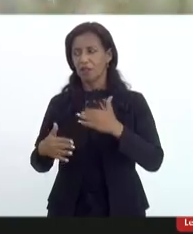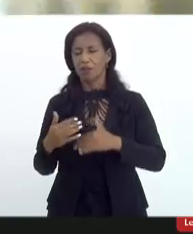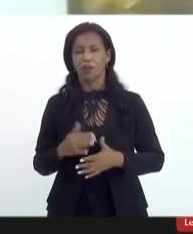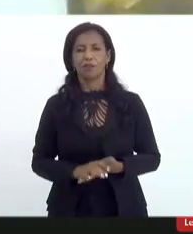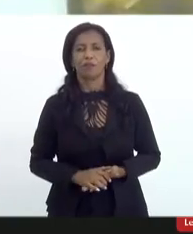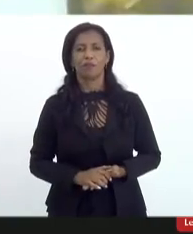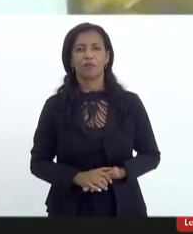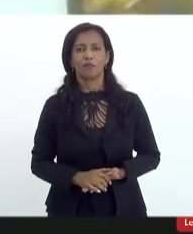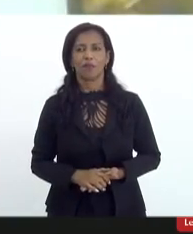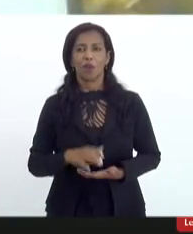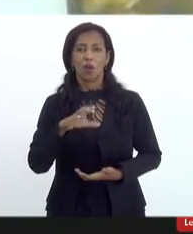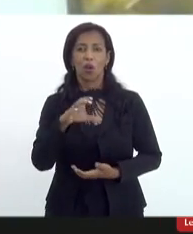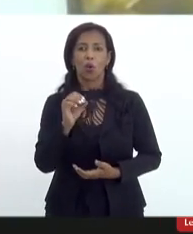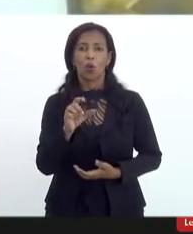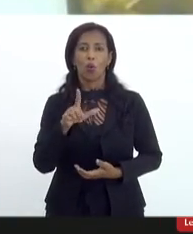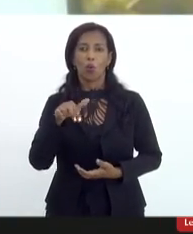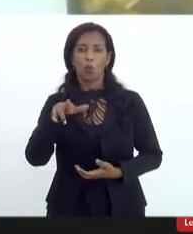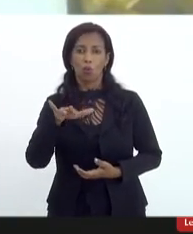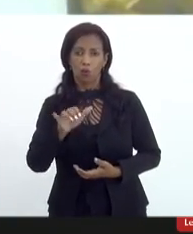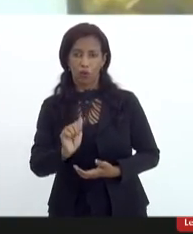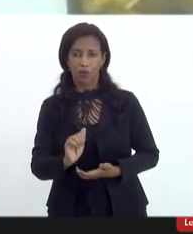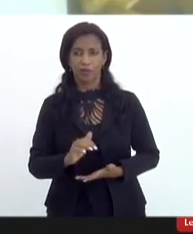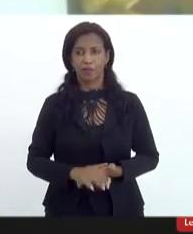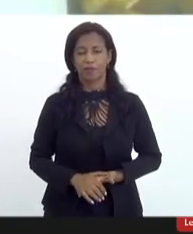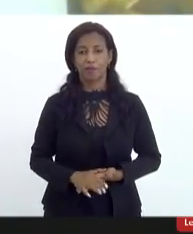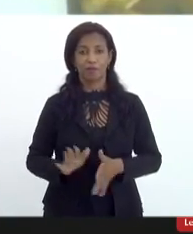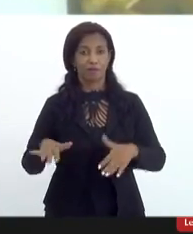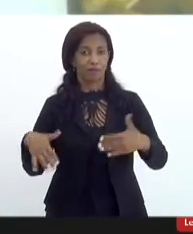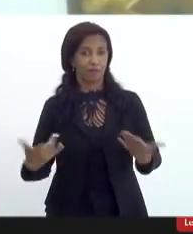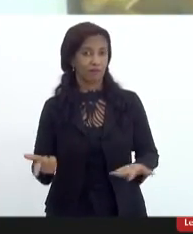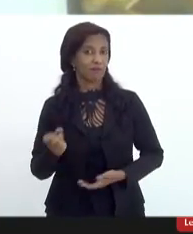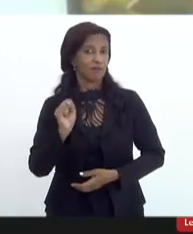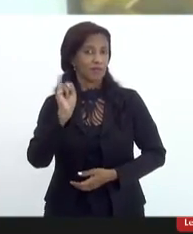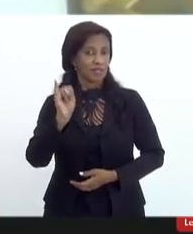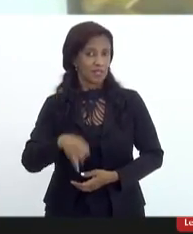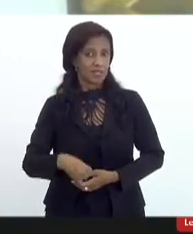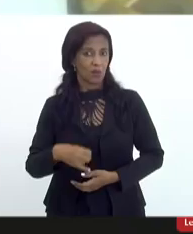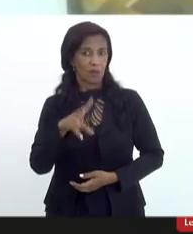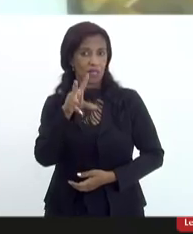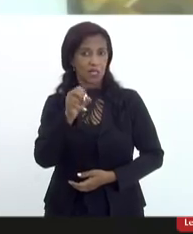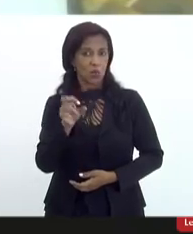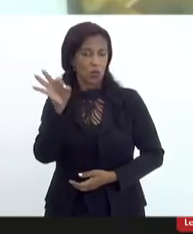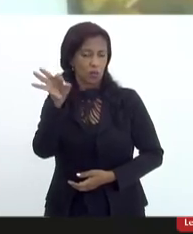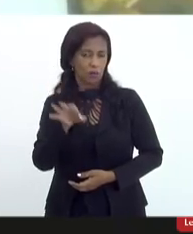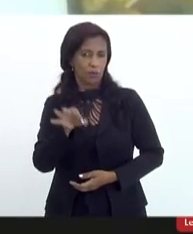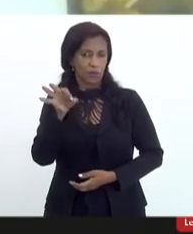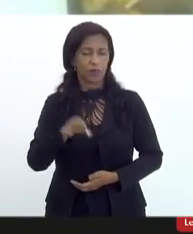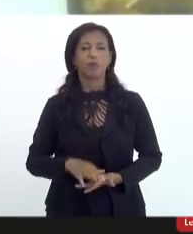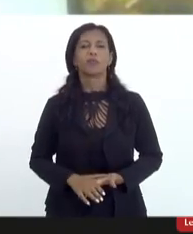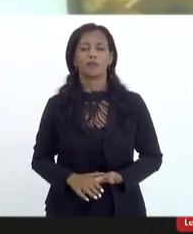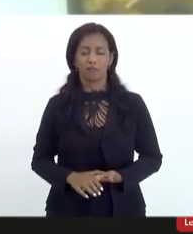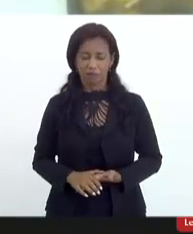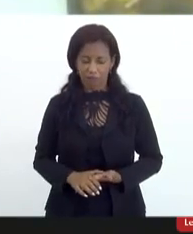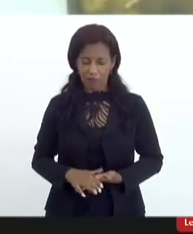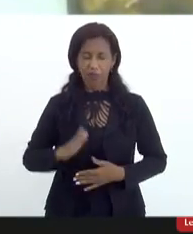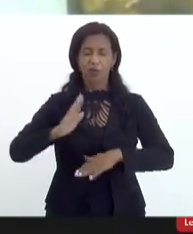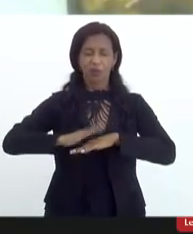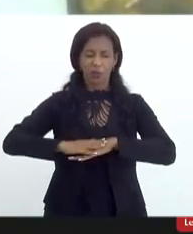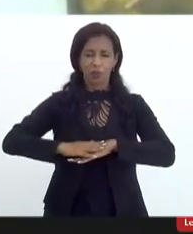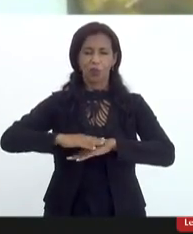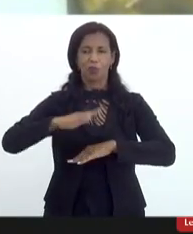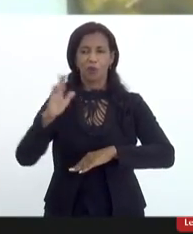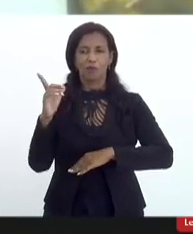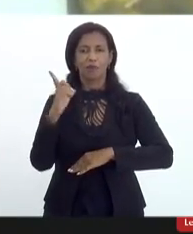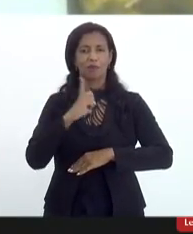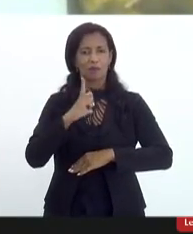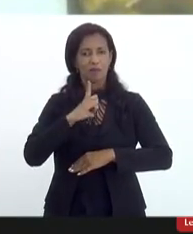desde o tempo de colônia, ainda assim somos mais de 50% da população, ainda assim